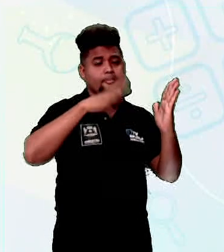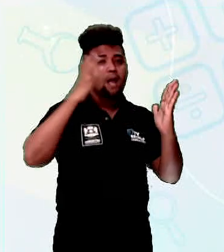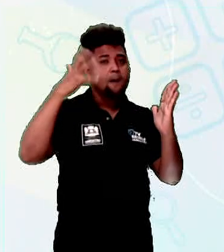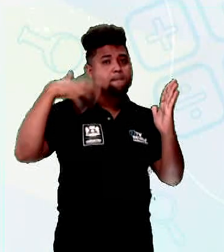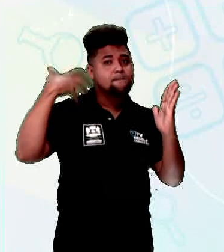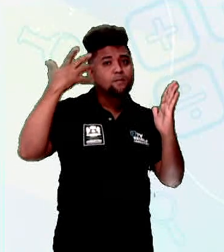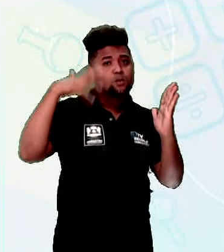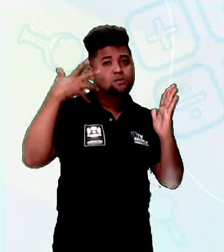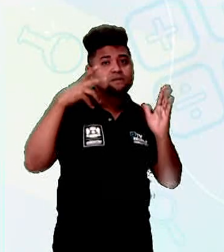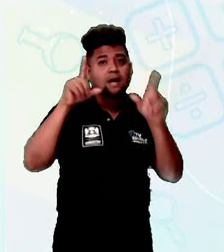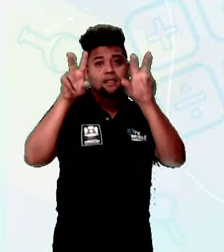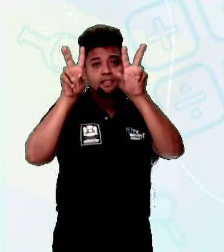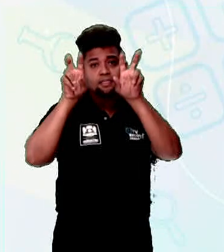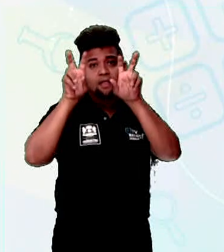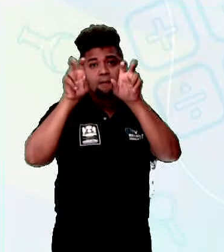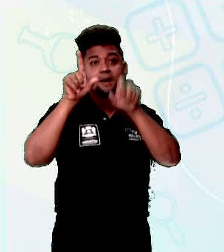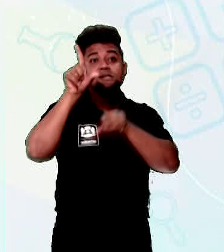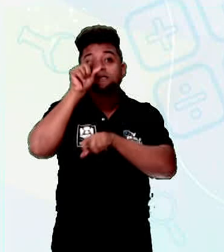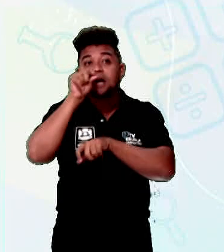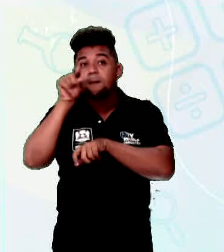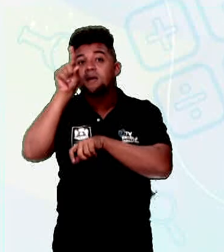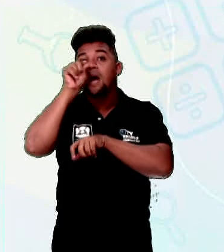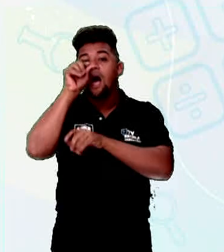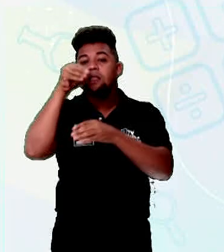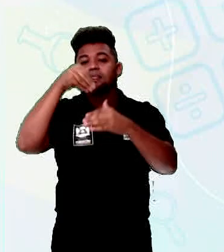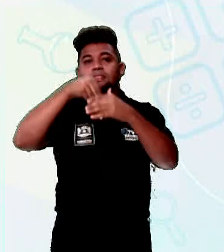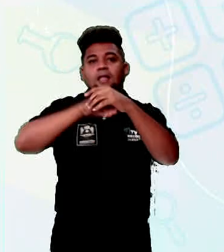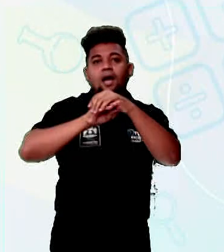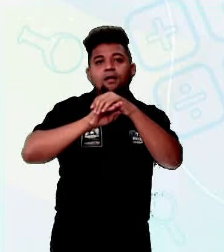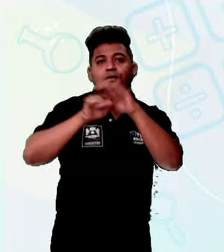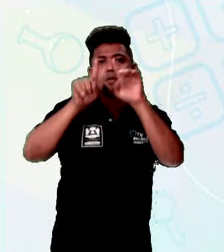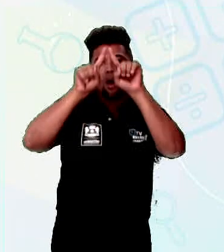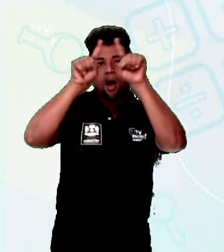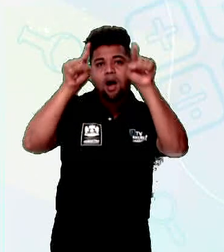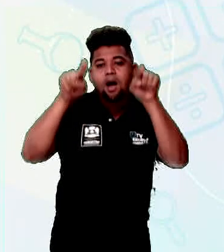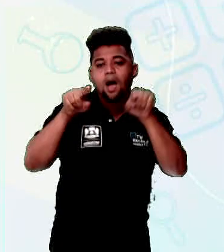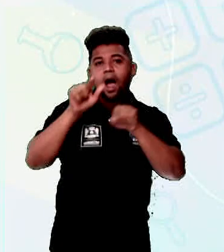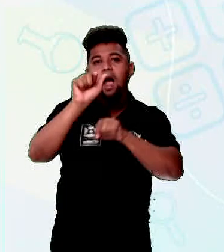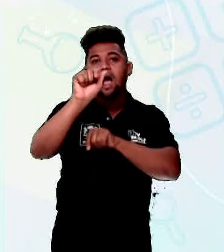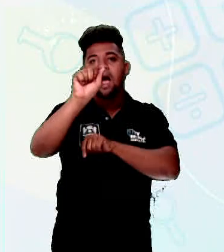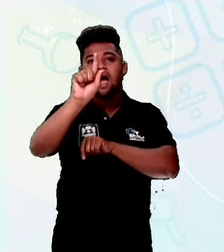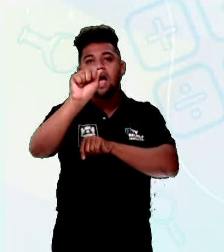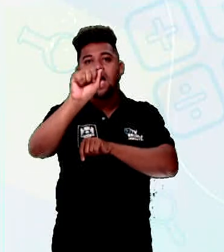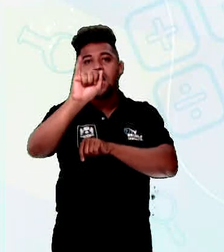chama Sabiá lá na Gaiola e a composição é de Mário Vieira.